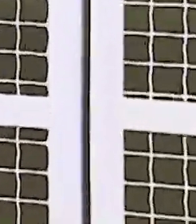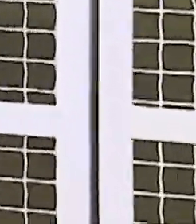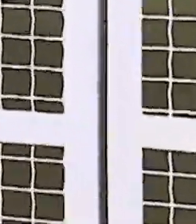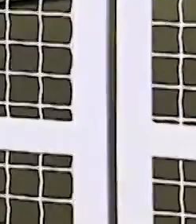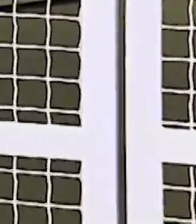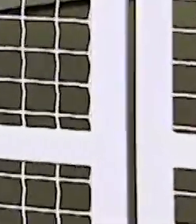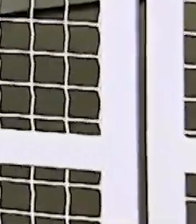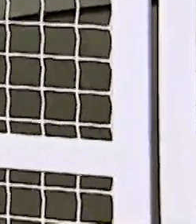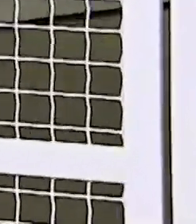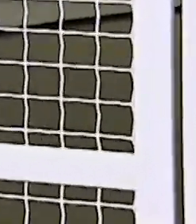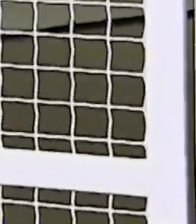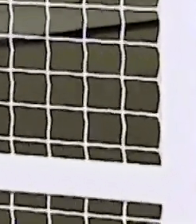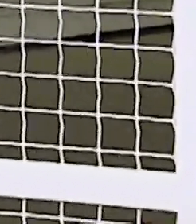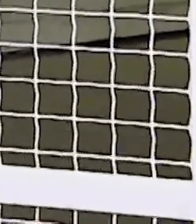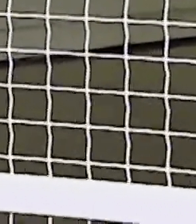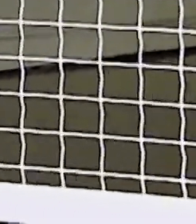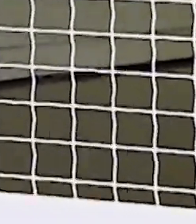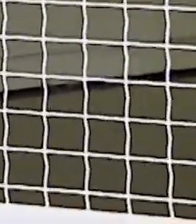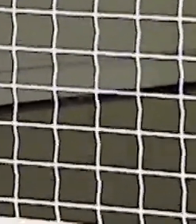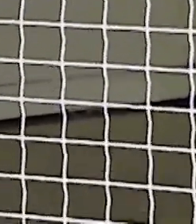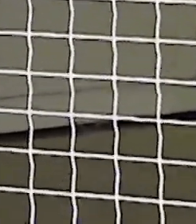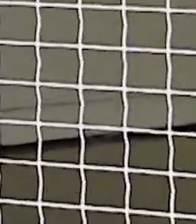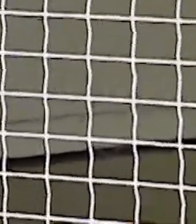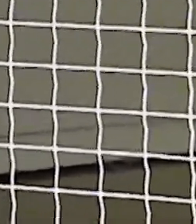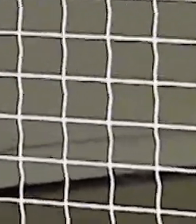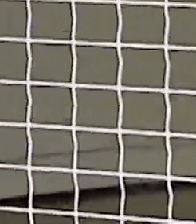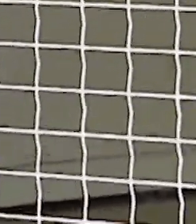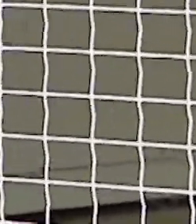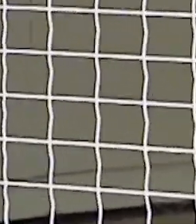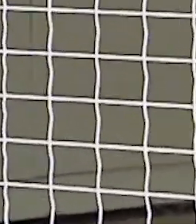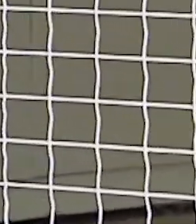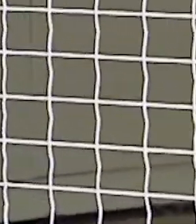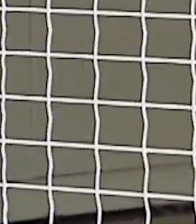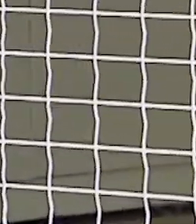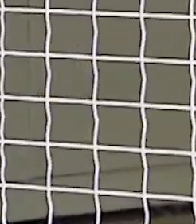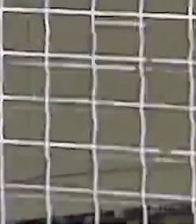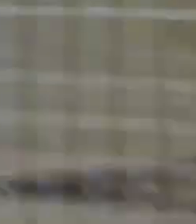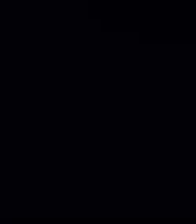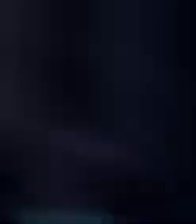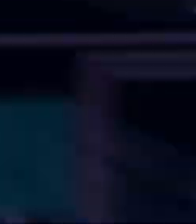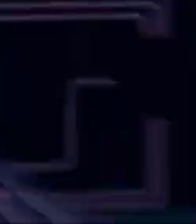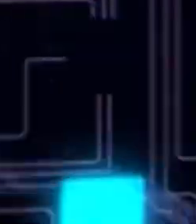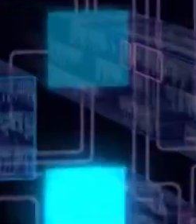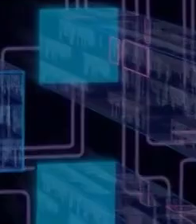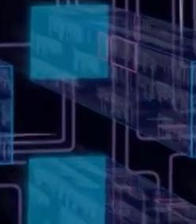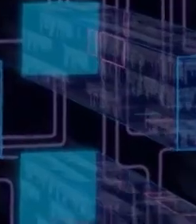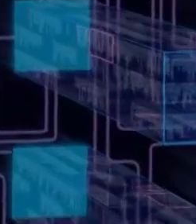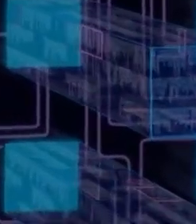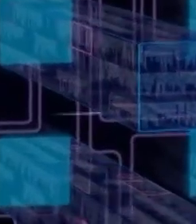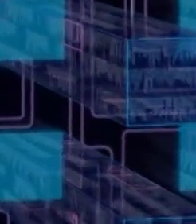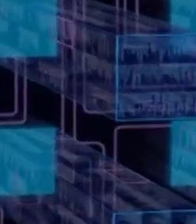os perigos são invisíveis. E é por isso que se investe tanto na proteção de sistemas.